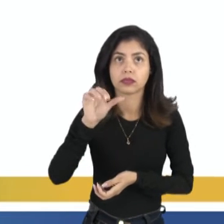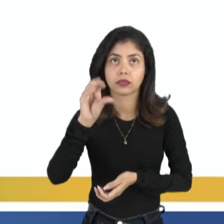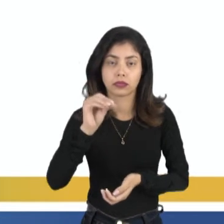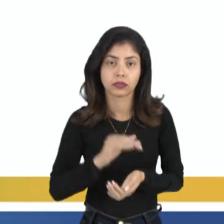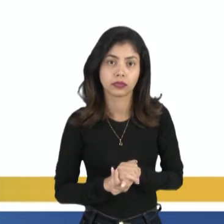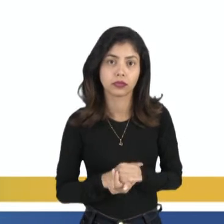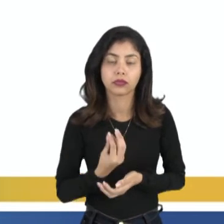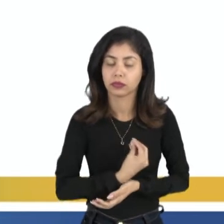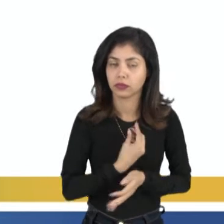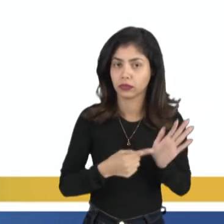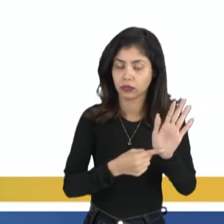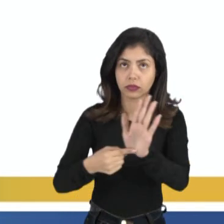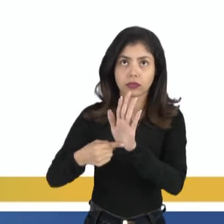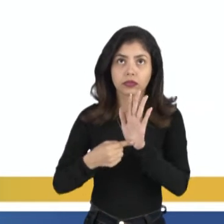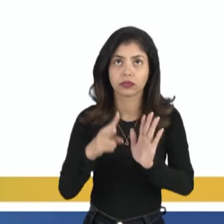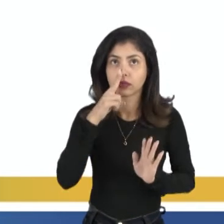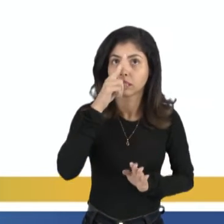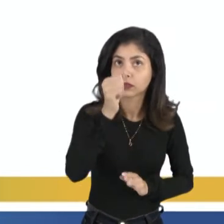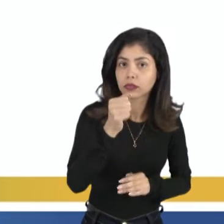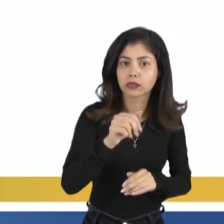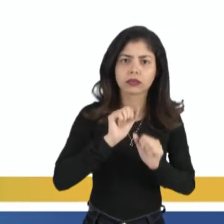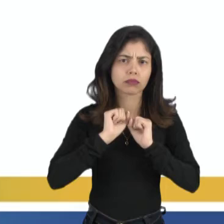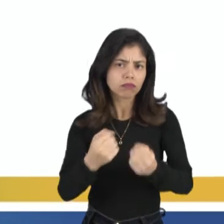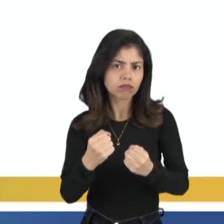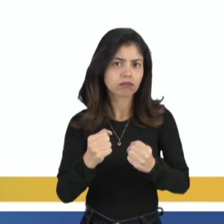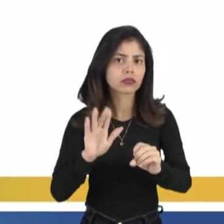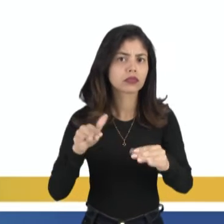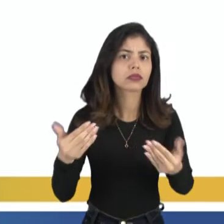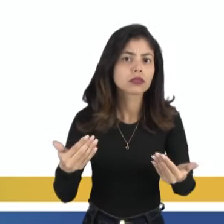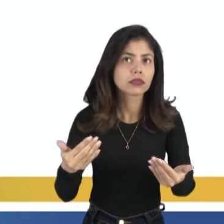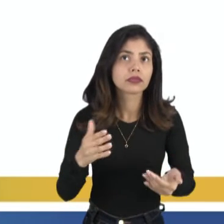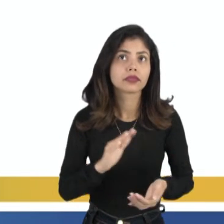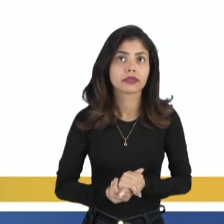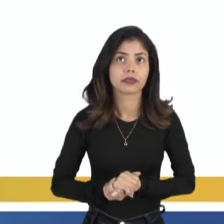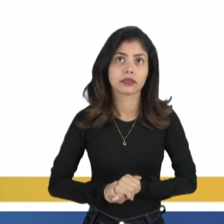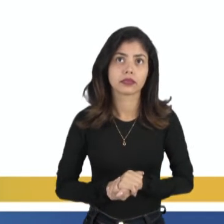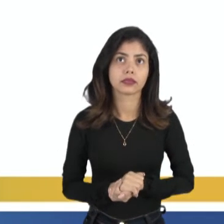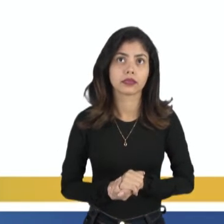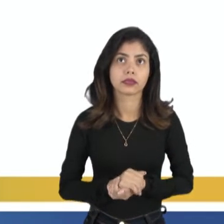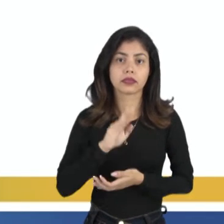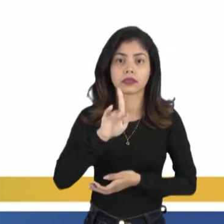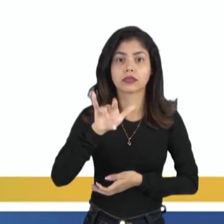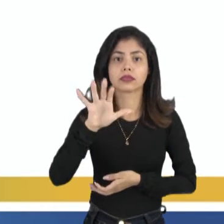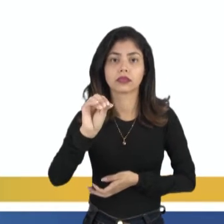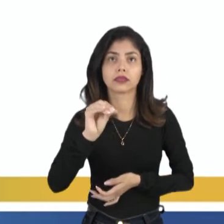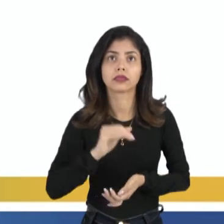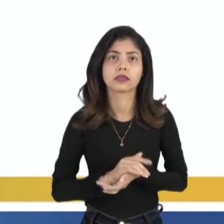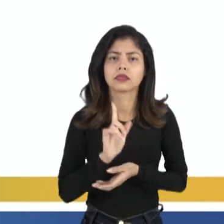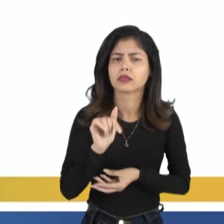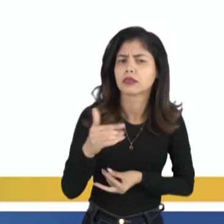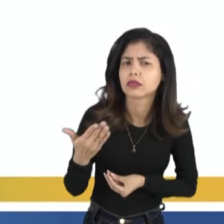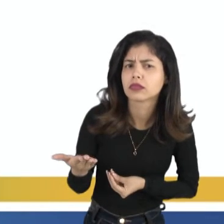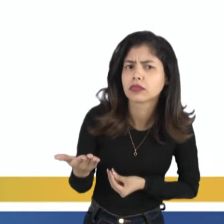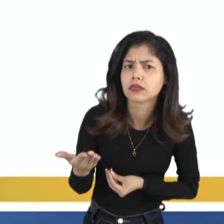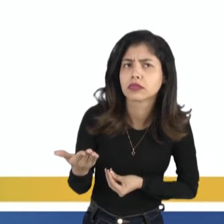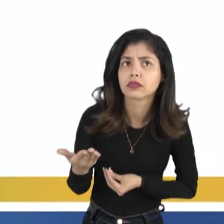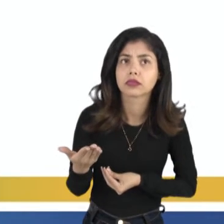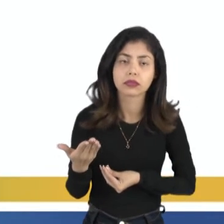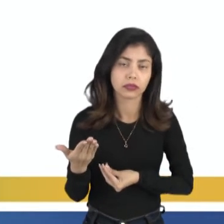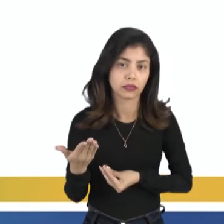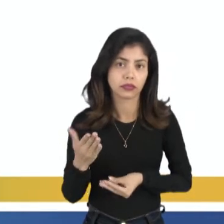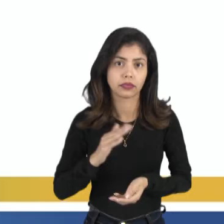representa a força-peso, qual dessas aqui é a força-peso do bloco é? E aí, pessoal, qual